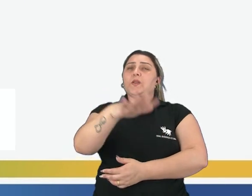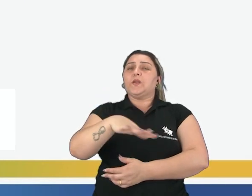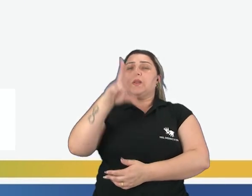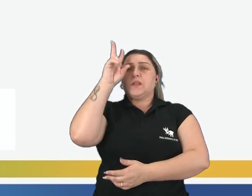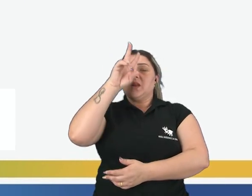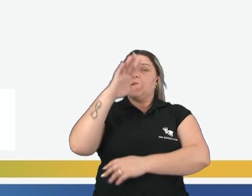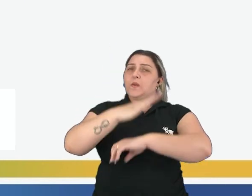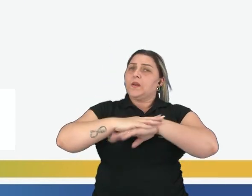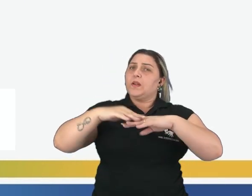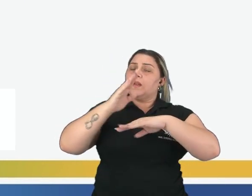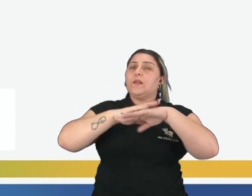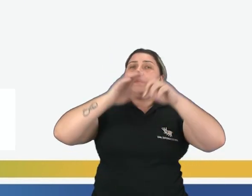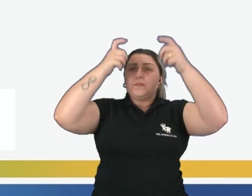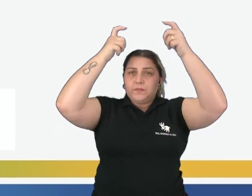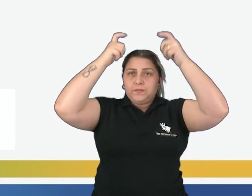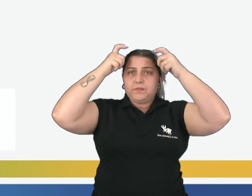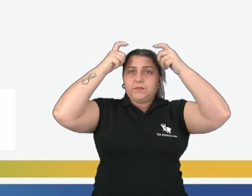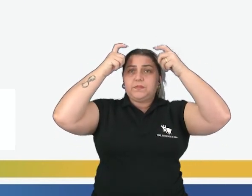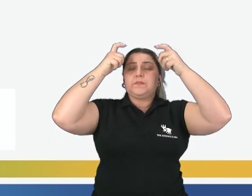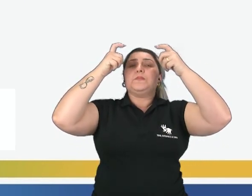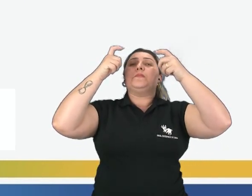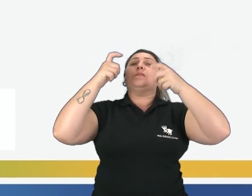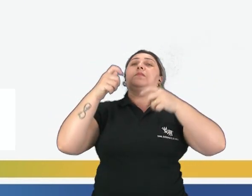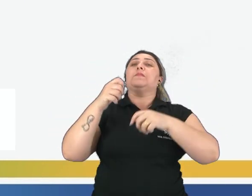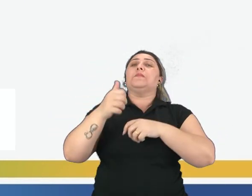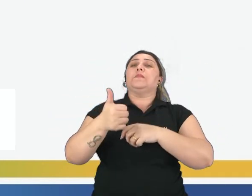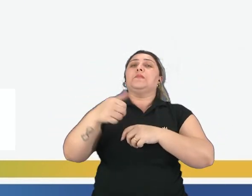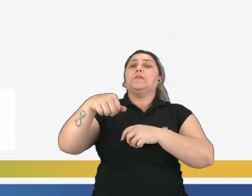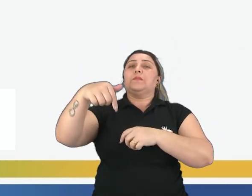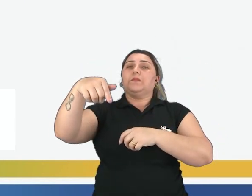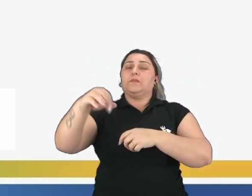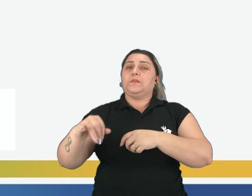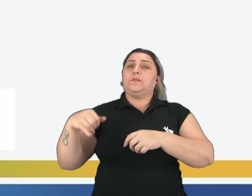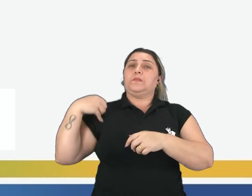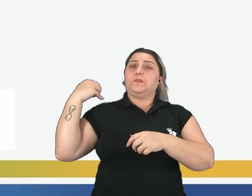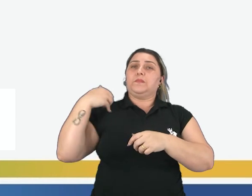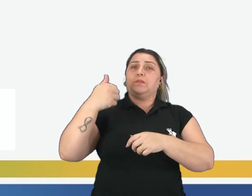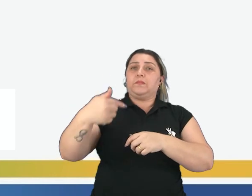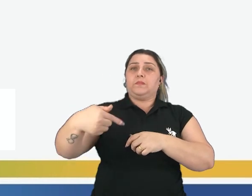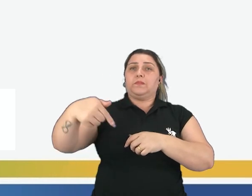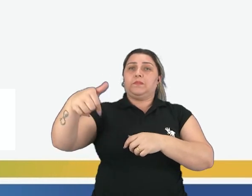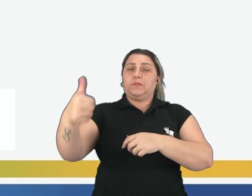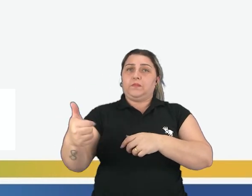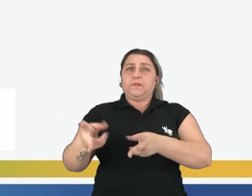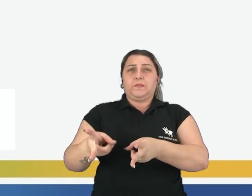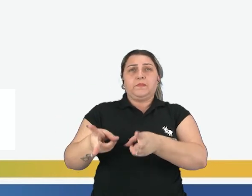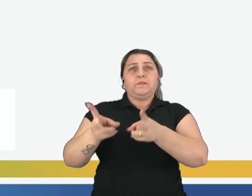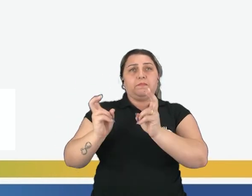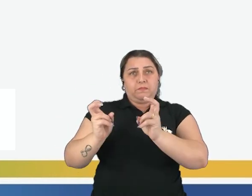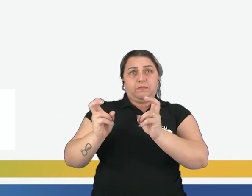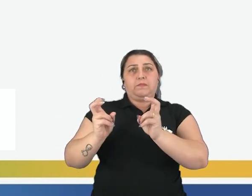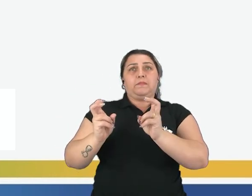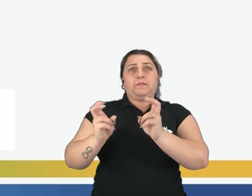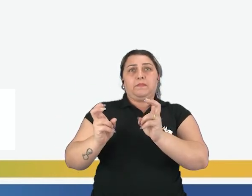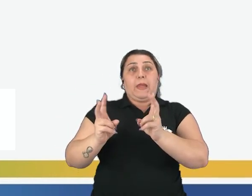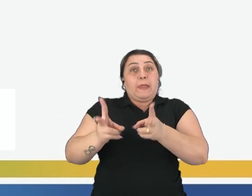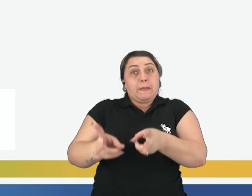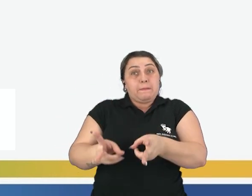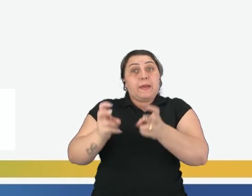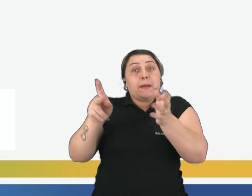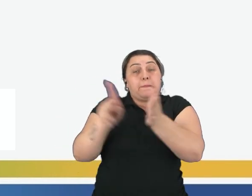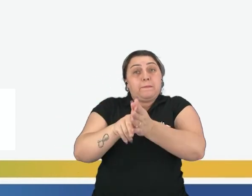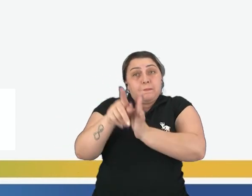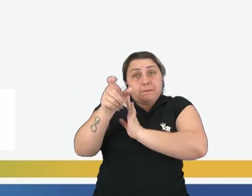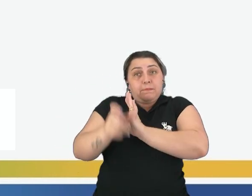com muito carinho da rainha do Carnaval de 70. Com 71 anos de idade, percebo. Olha, ela